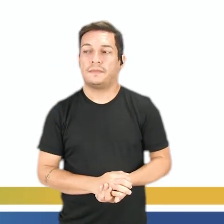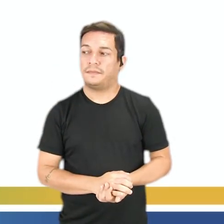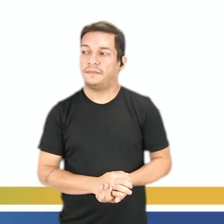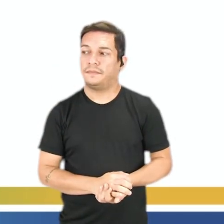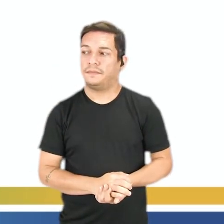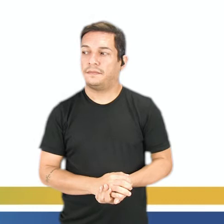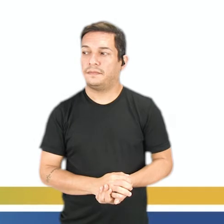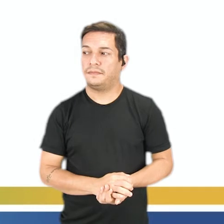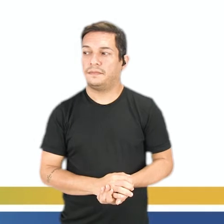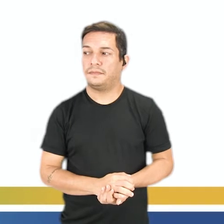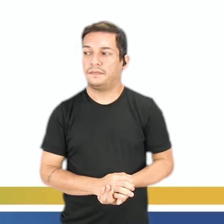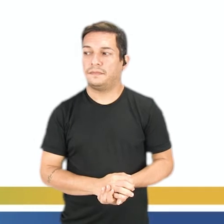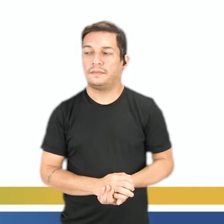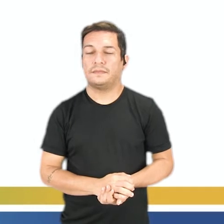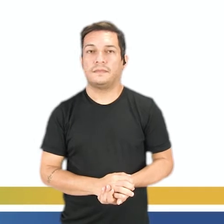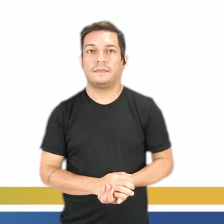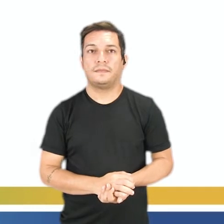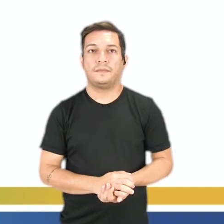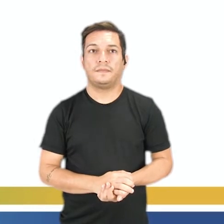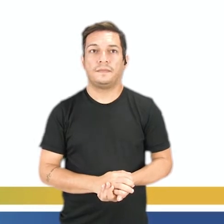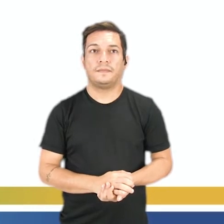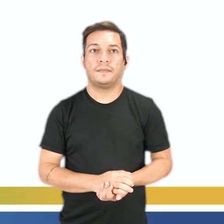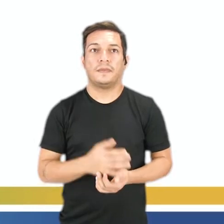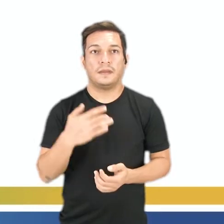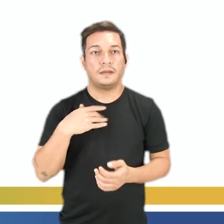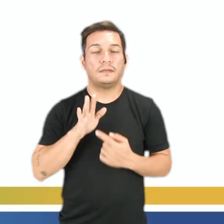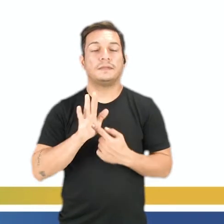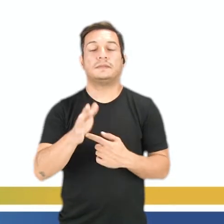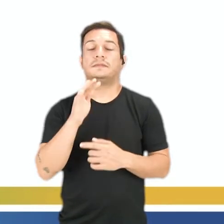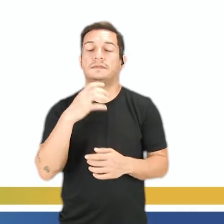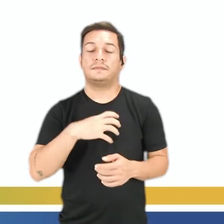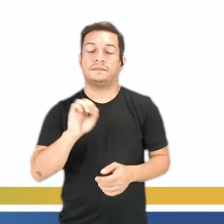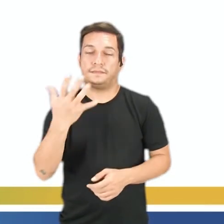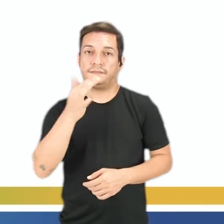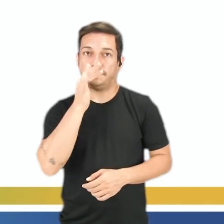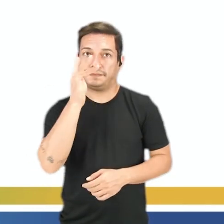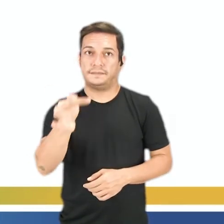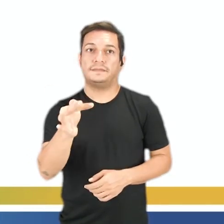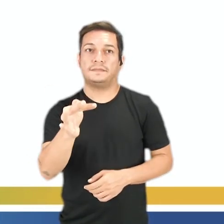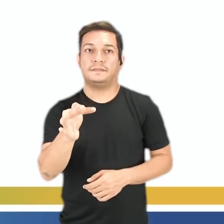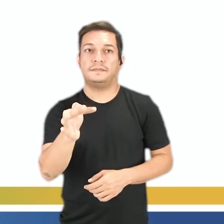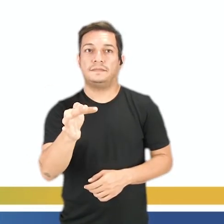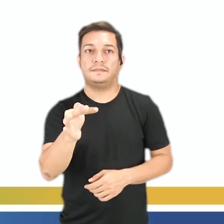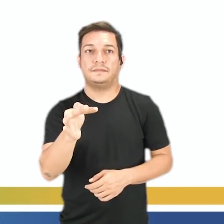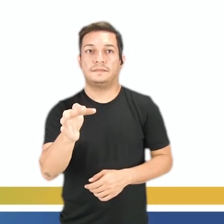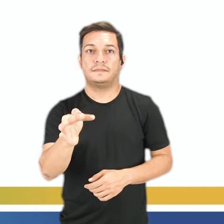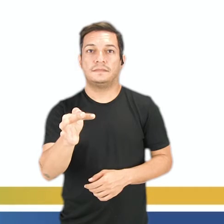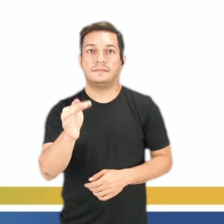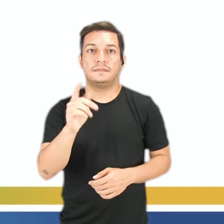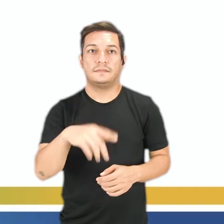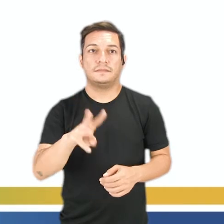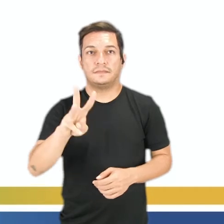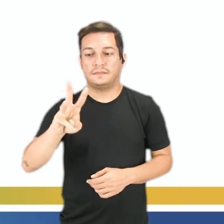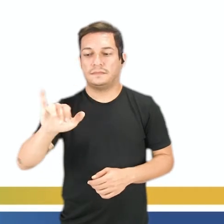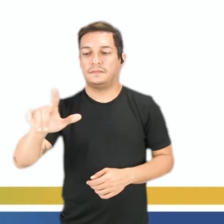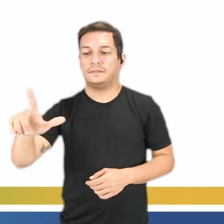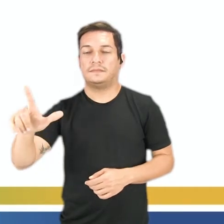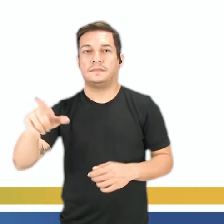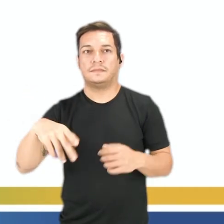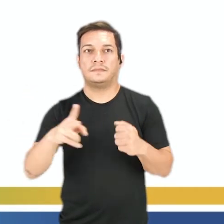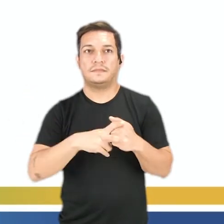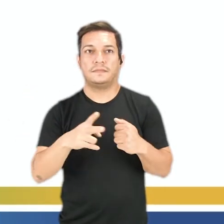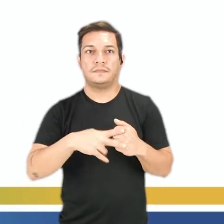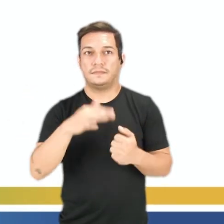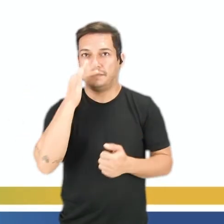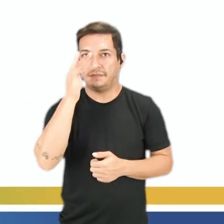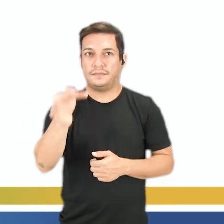gente, amanhã já indica uma ação futura, né? O will, nós sabemos também que é o verbo auxiliar